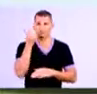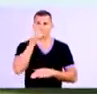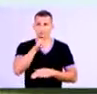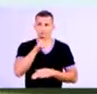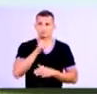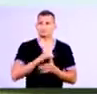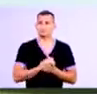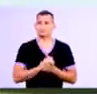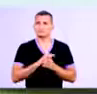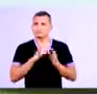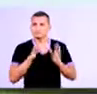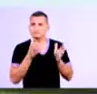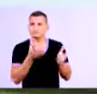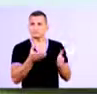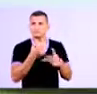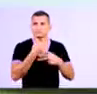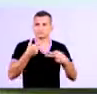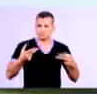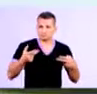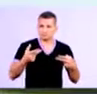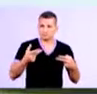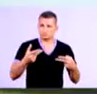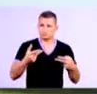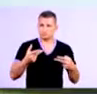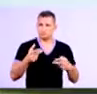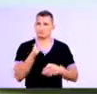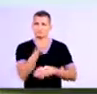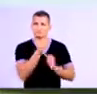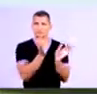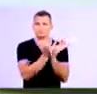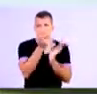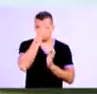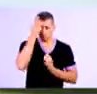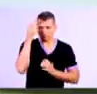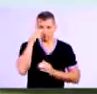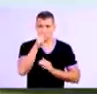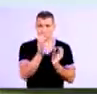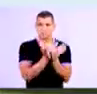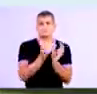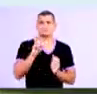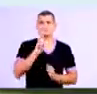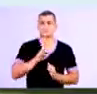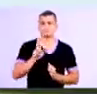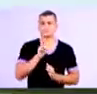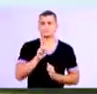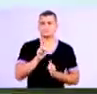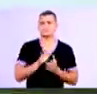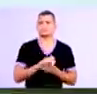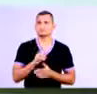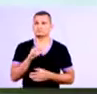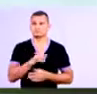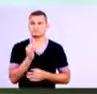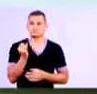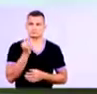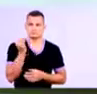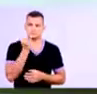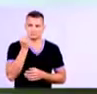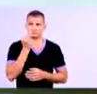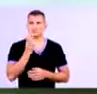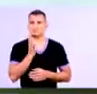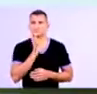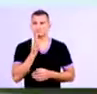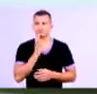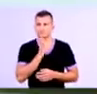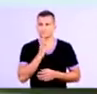objetos e elementos que são segmentados para aquele grupo de pessoas, para aquele grupo de usuários. Então é importante a gente conhecer